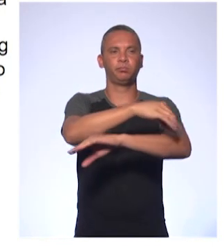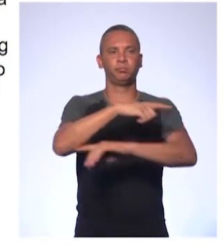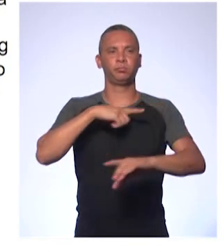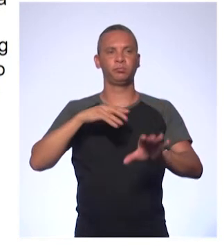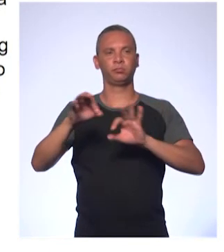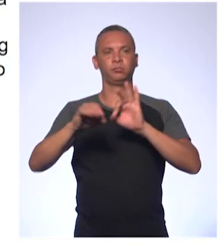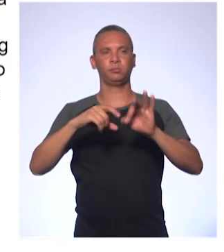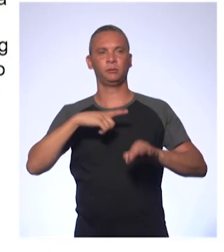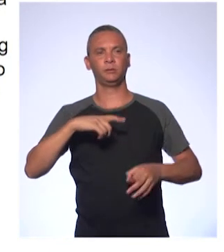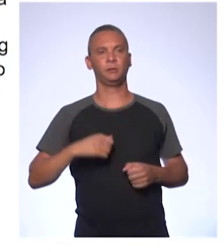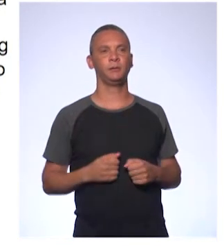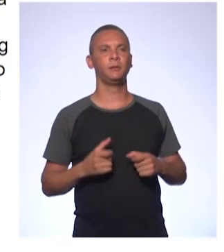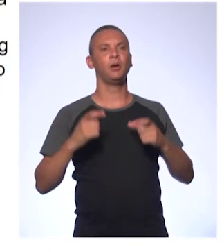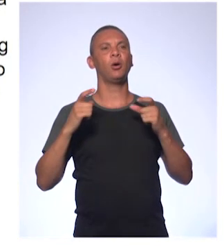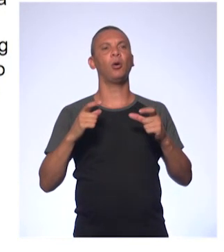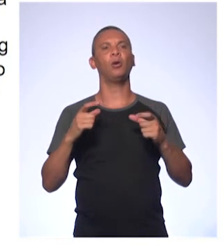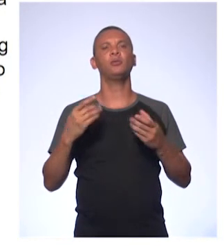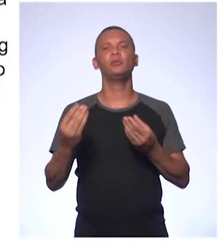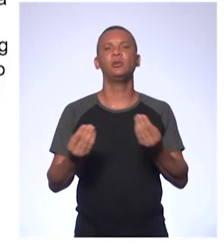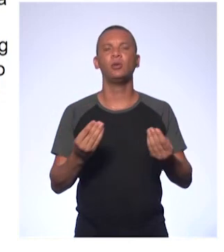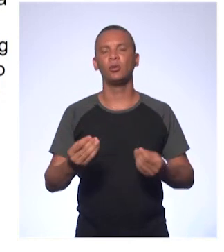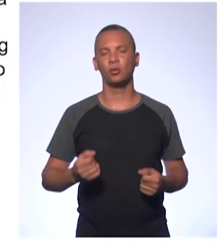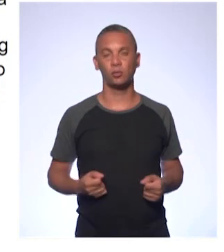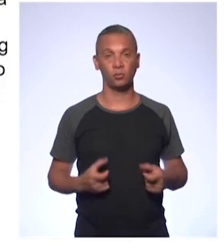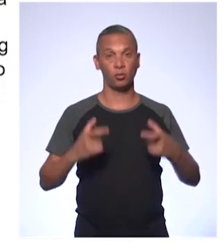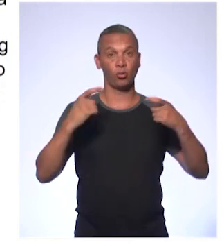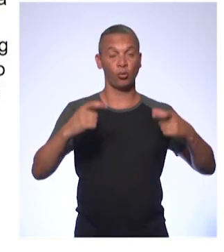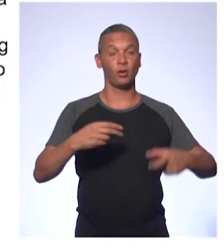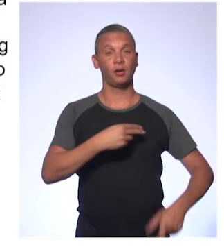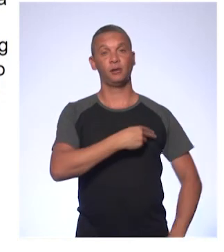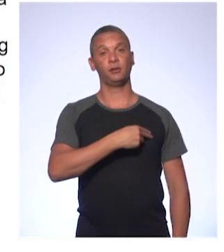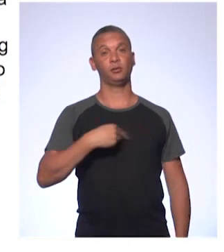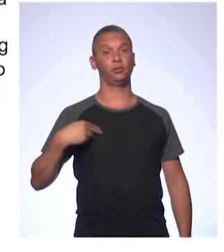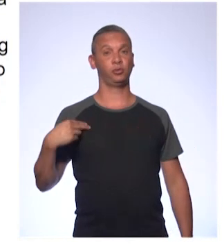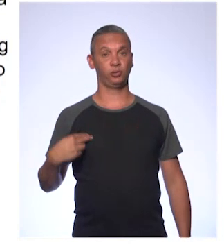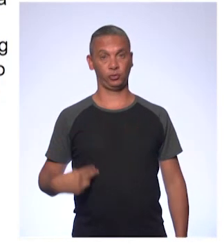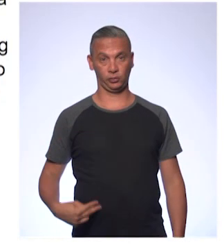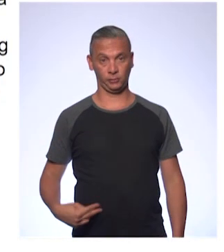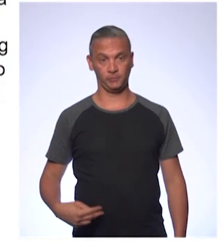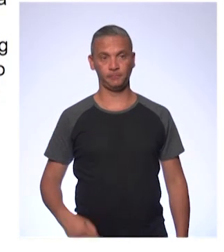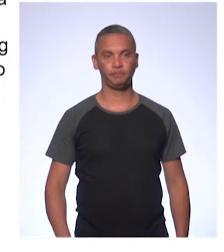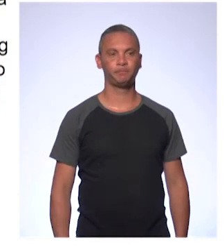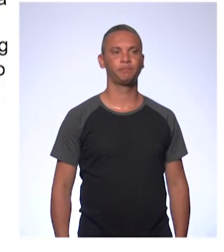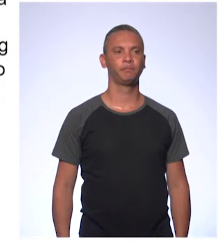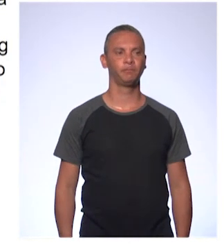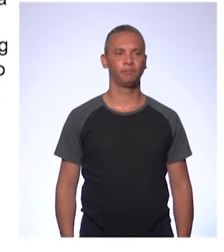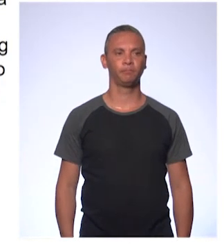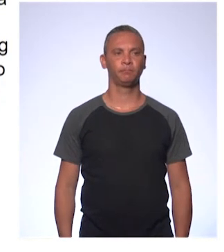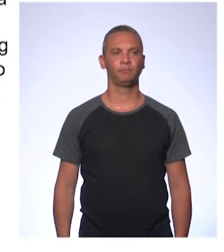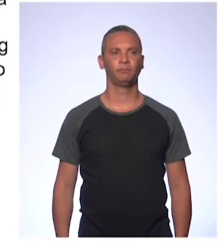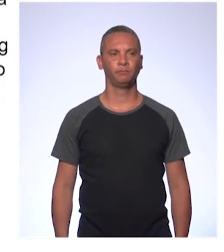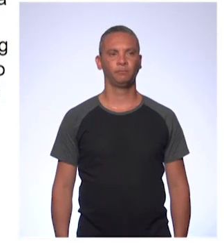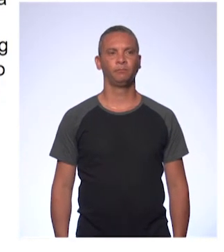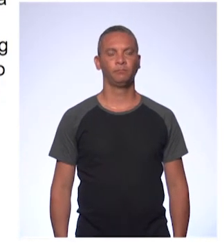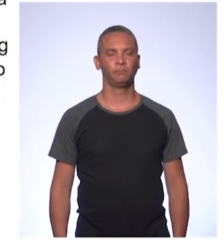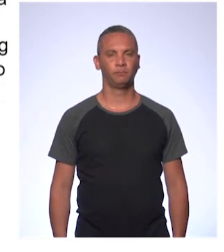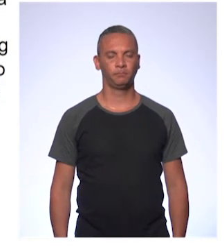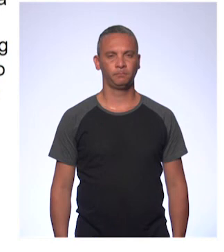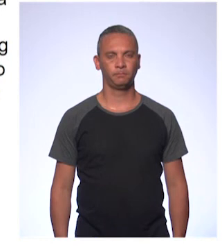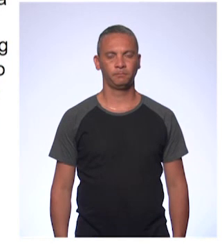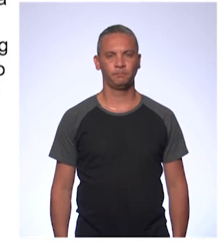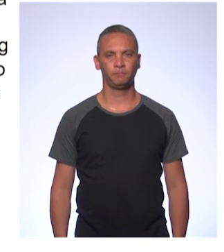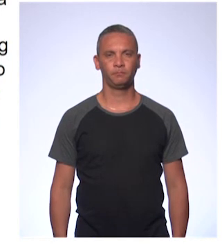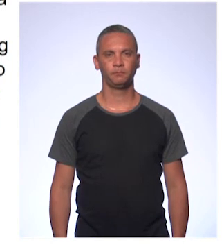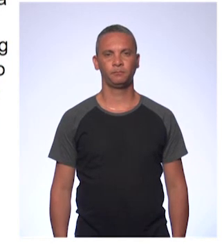Né? E onde é isso? Né? Na China. Tá? Então, é aí. Levantar rascacielos